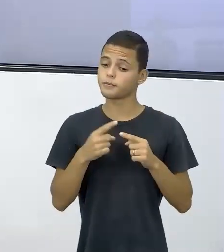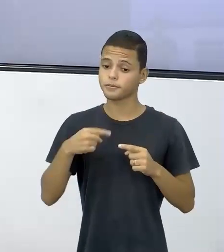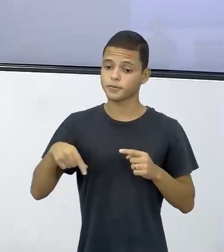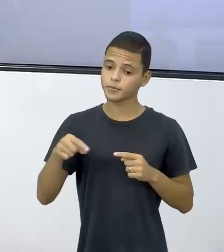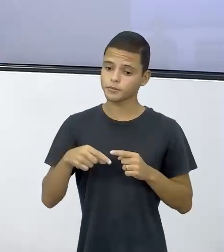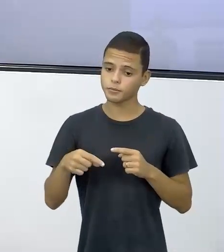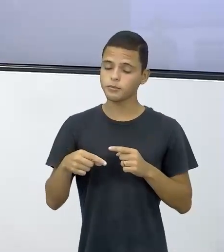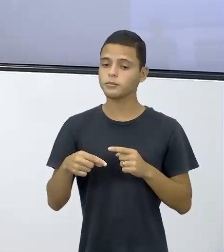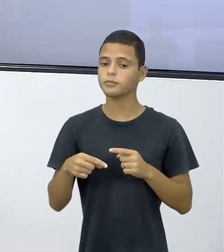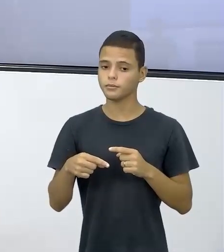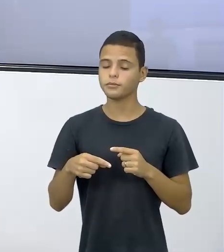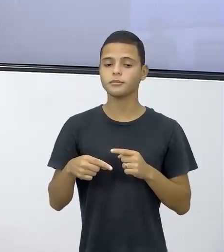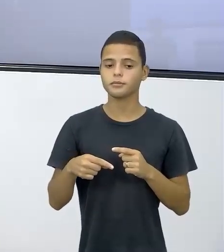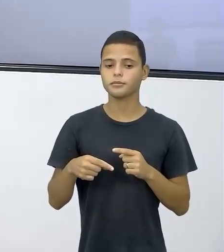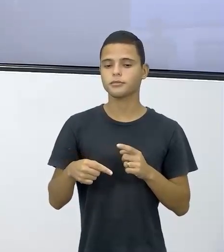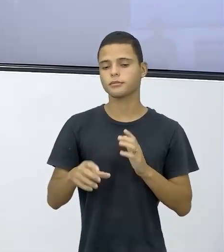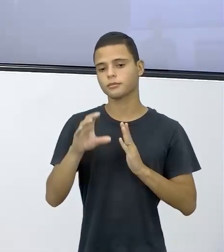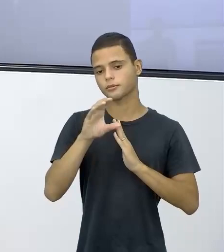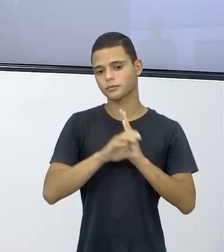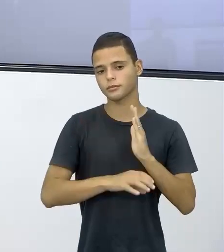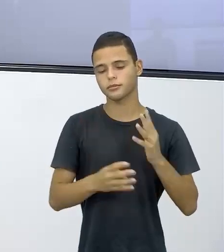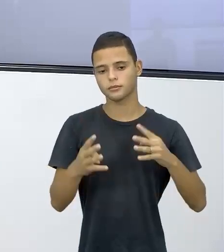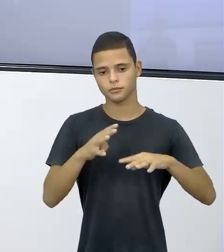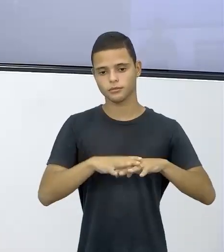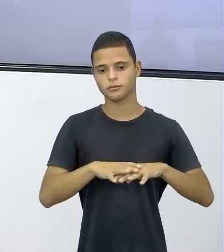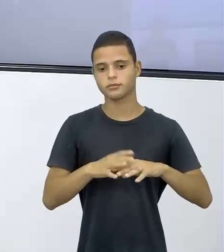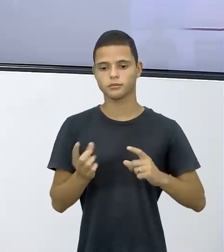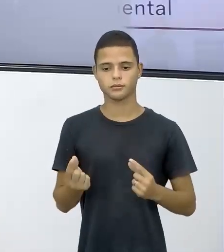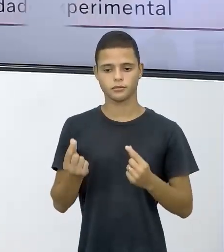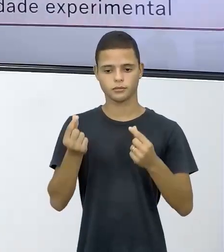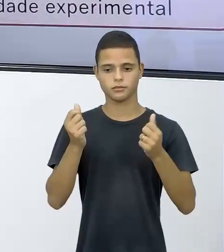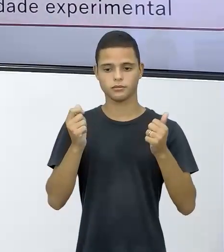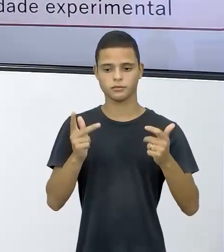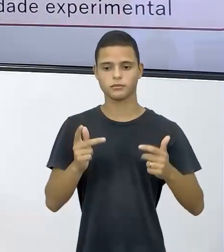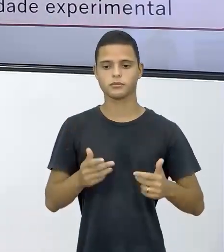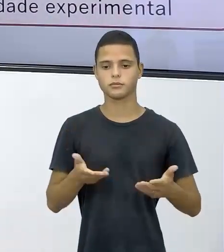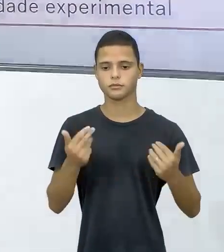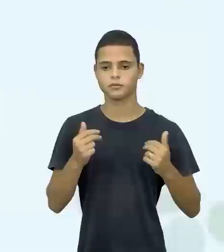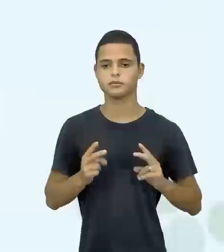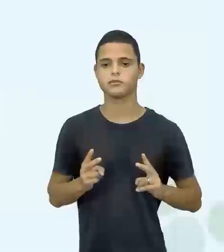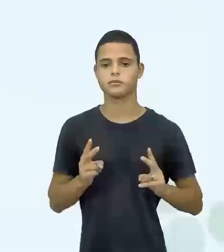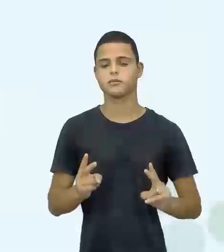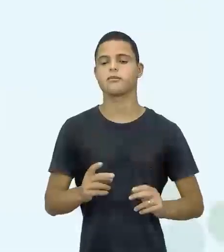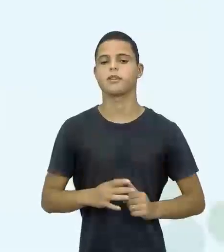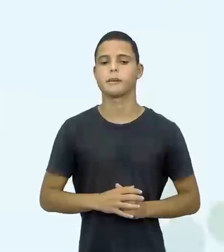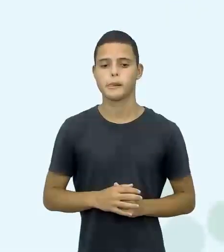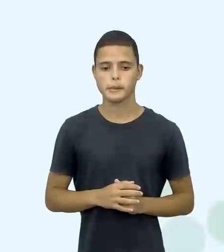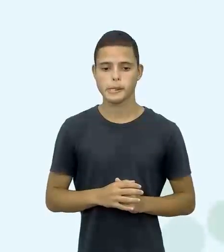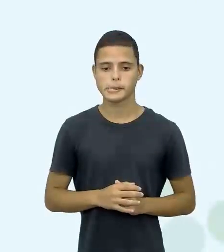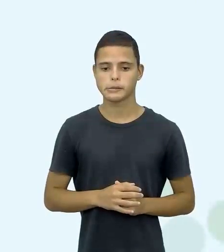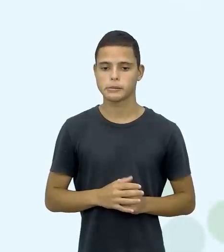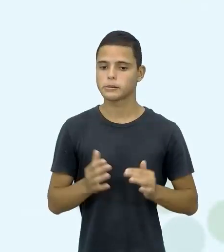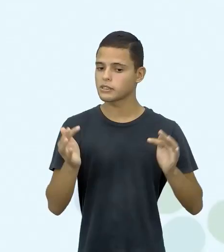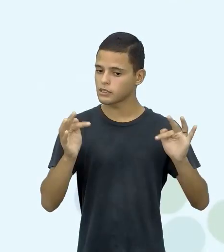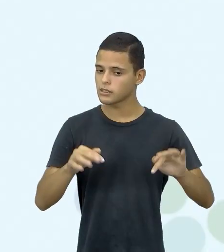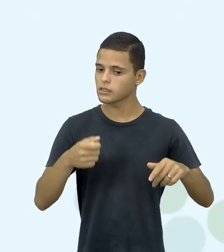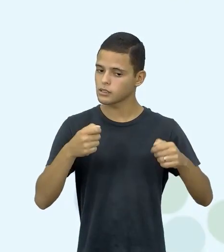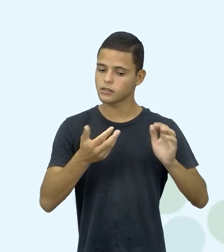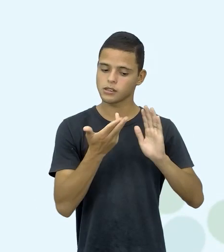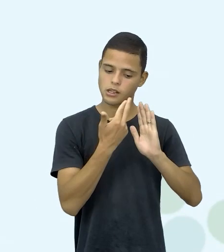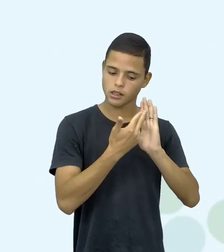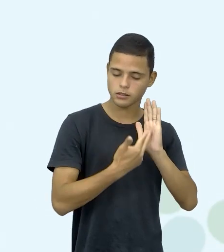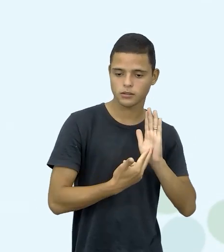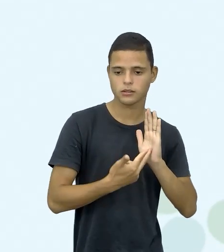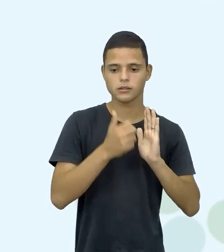na unidade curricular, né, de matemática financeira, tá bom? Vamos continuar, ó. Ao término aí vocês vão ter que fazer um relatório científico,